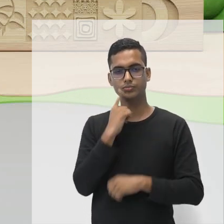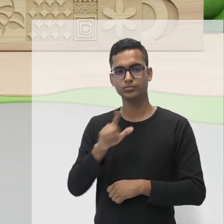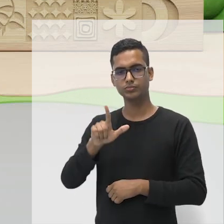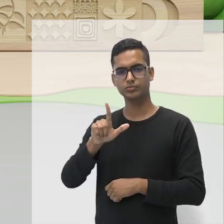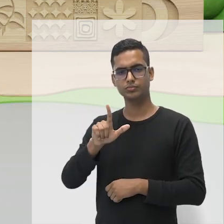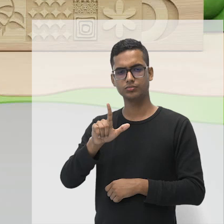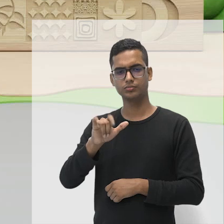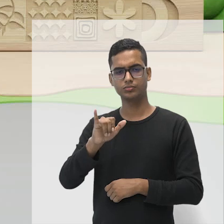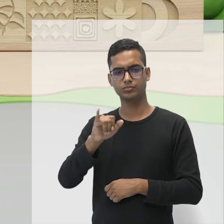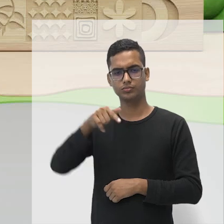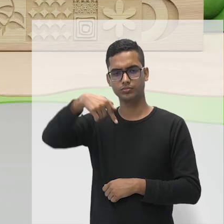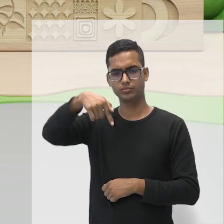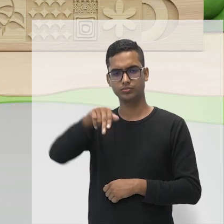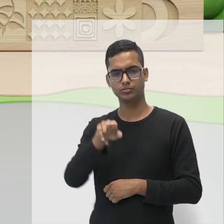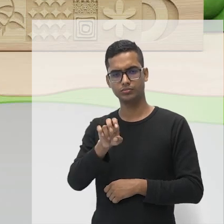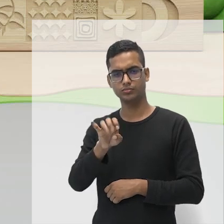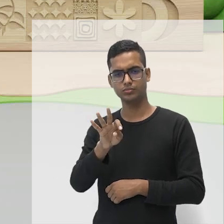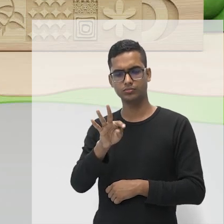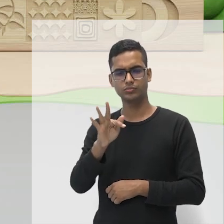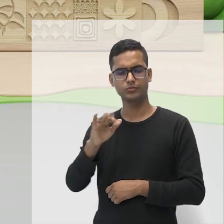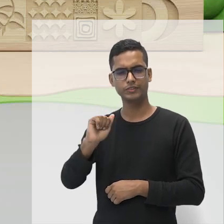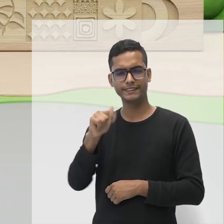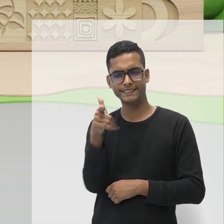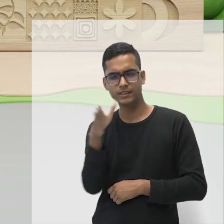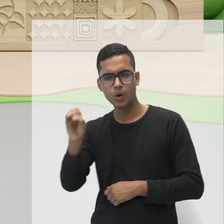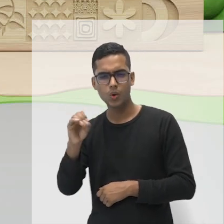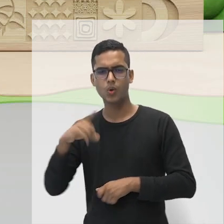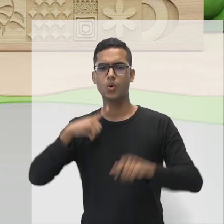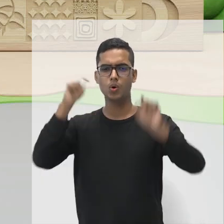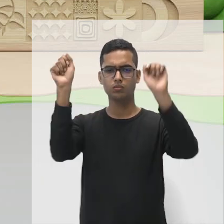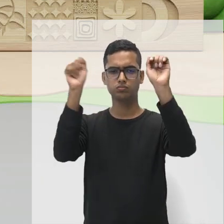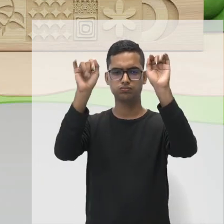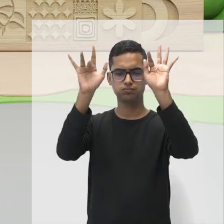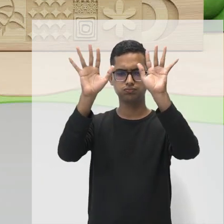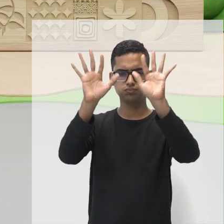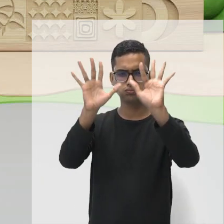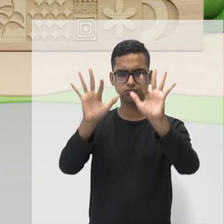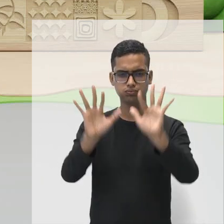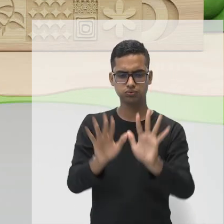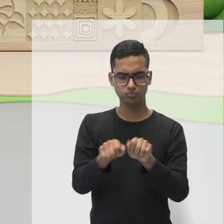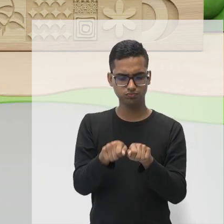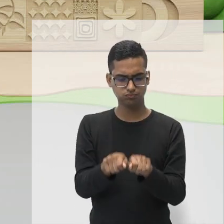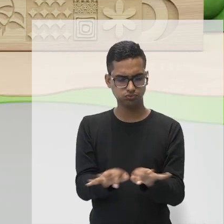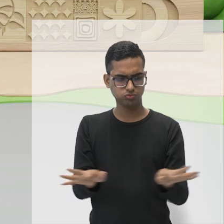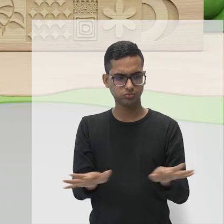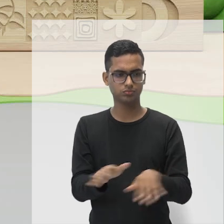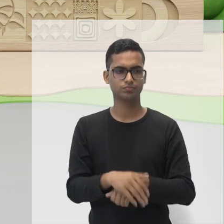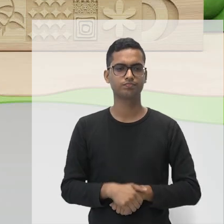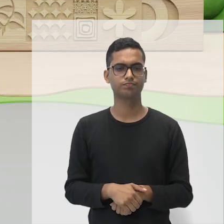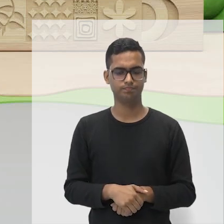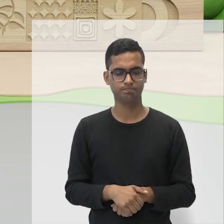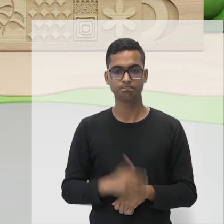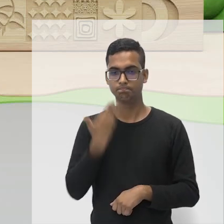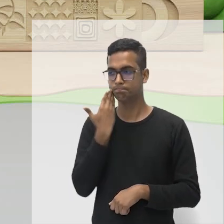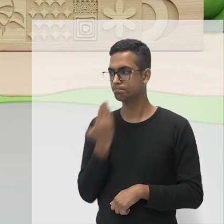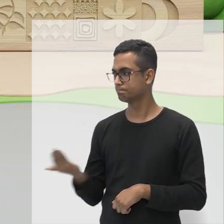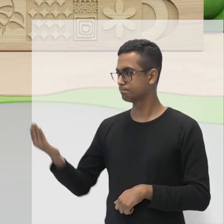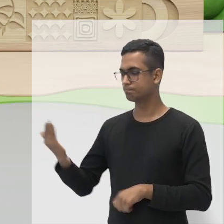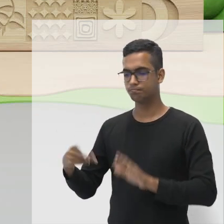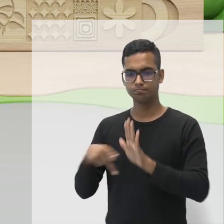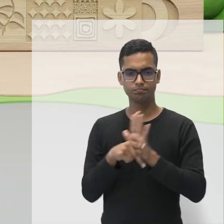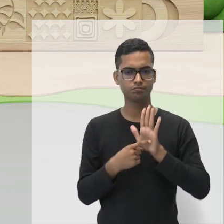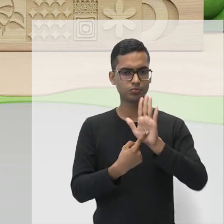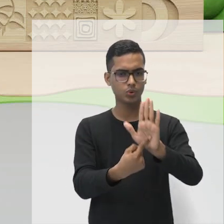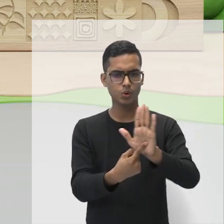o processo, né, inverso, né, à vaporização. Logo, corresponde à